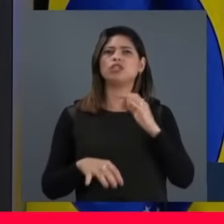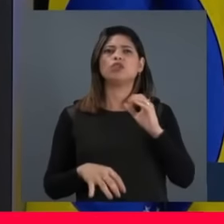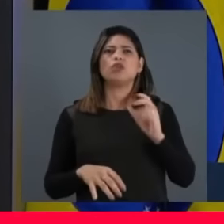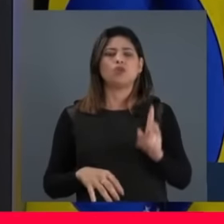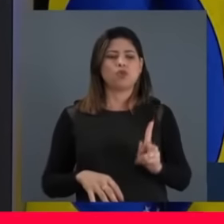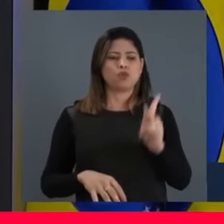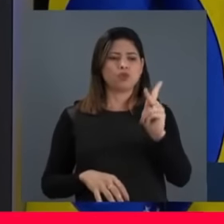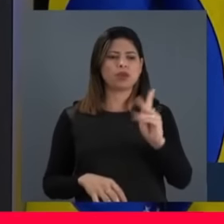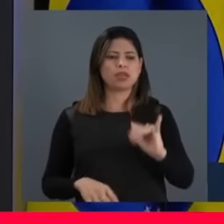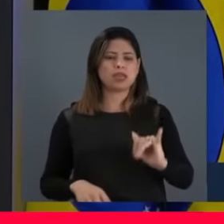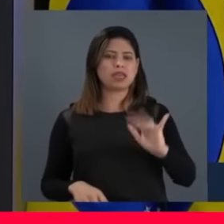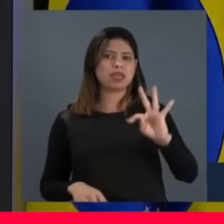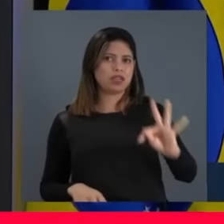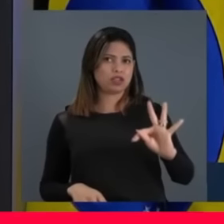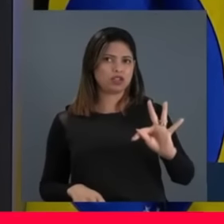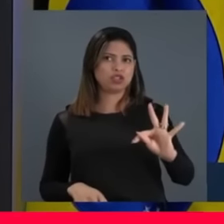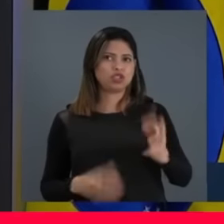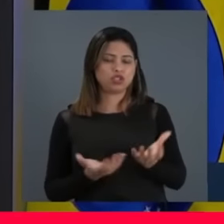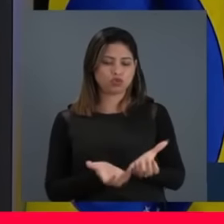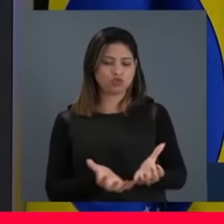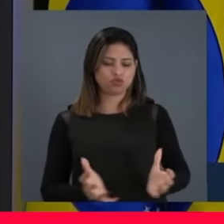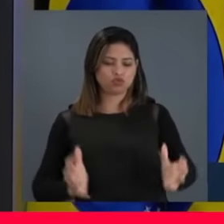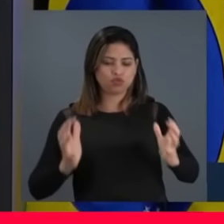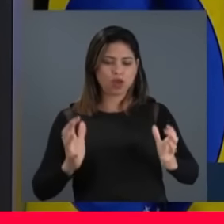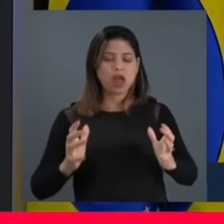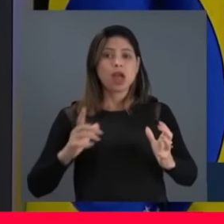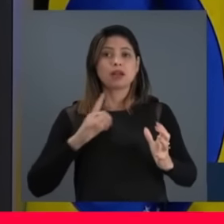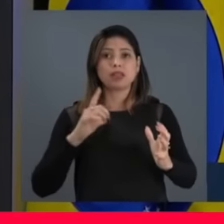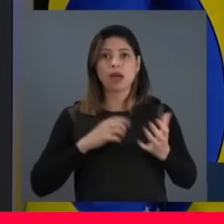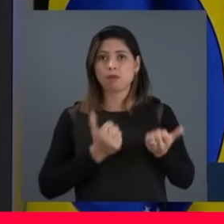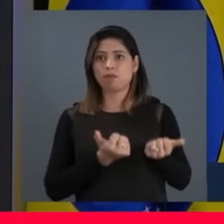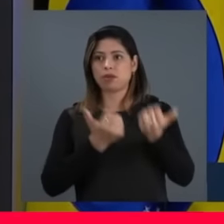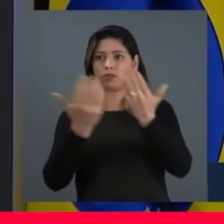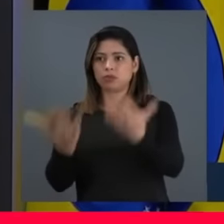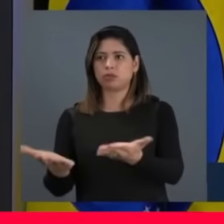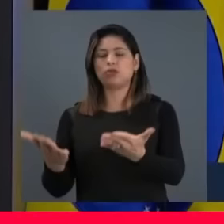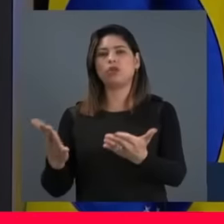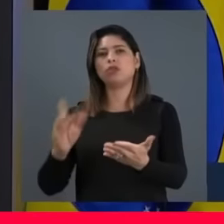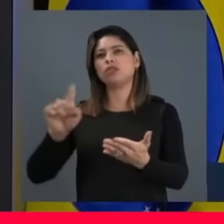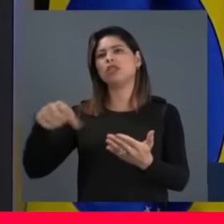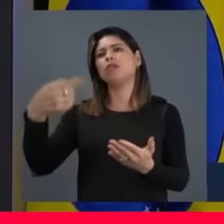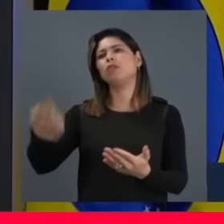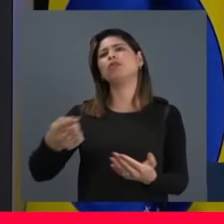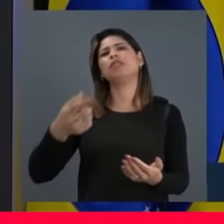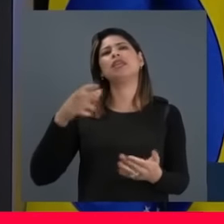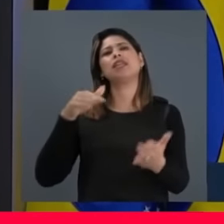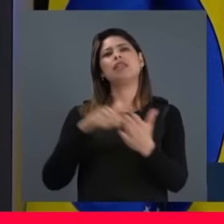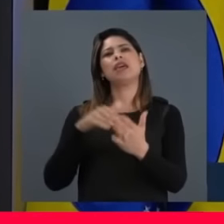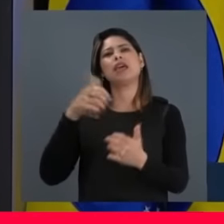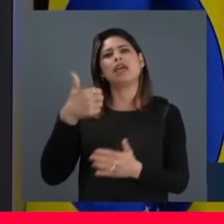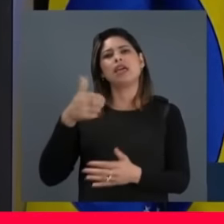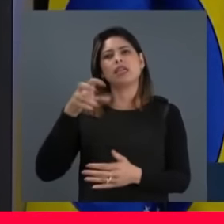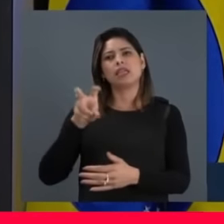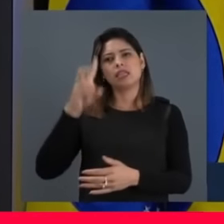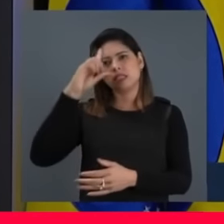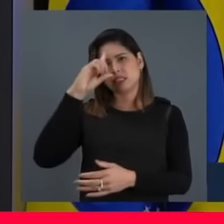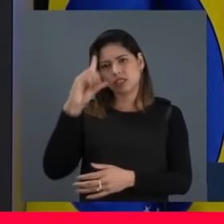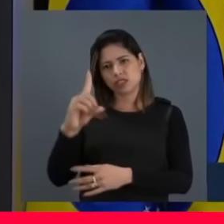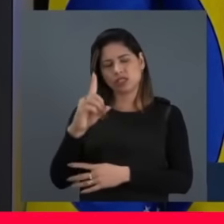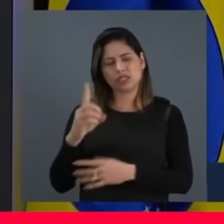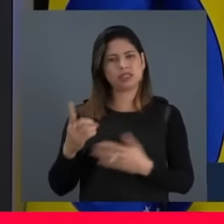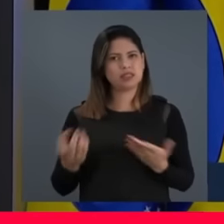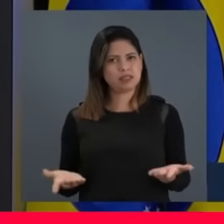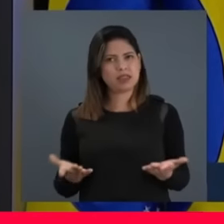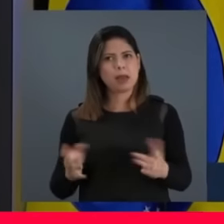dias e depois desse prazo e os que ultrapassarem esse número essa